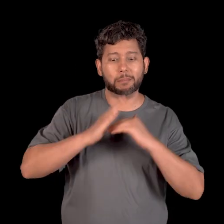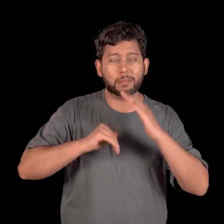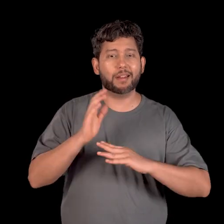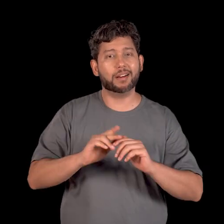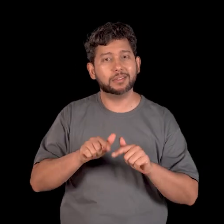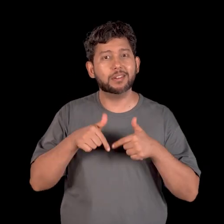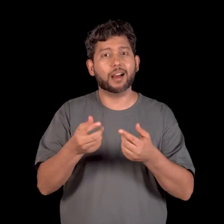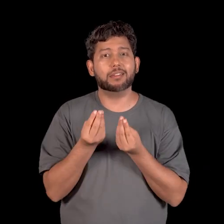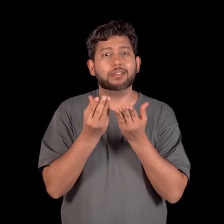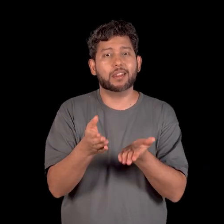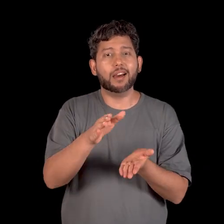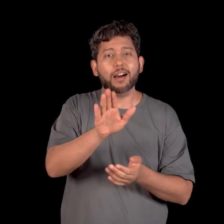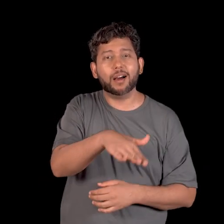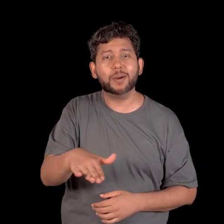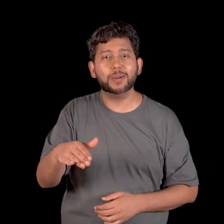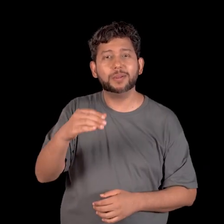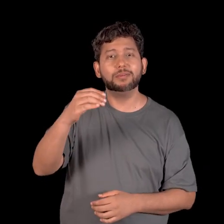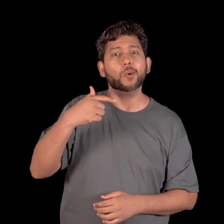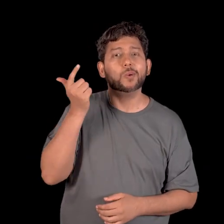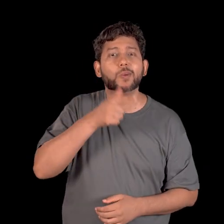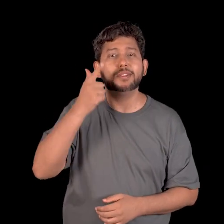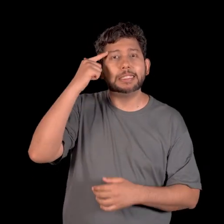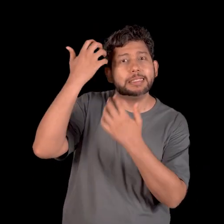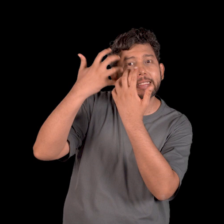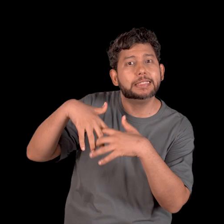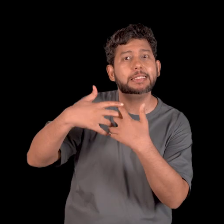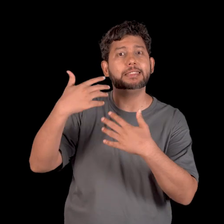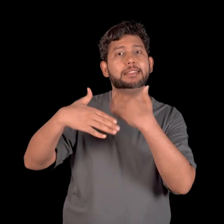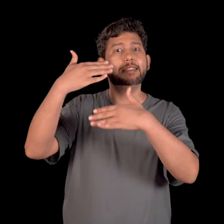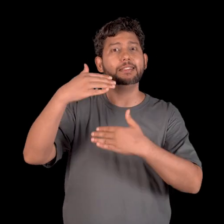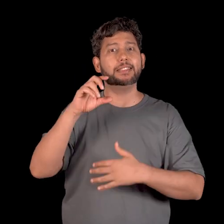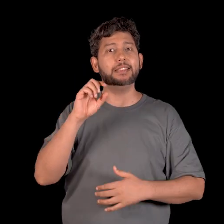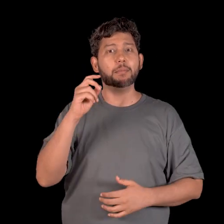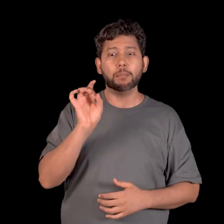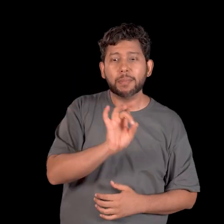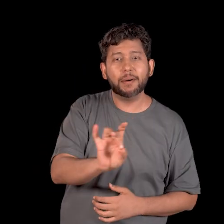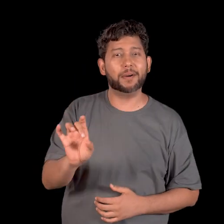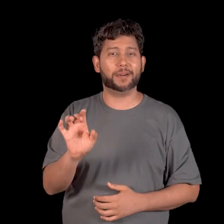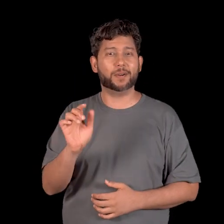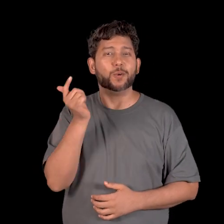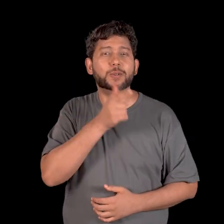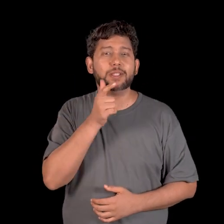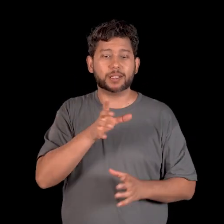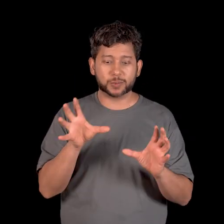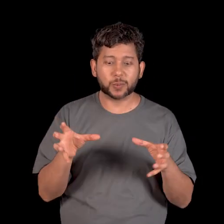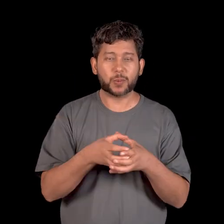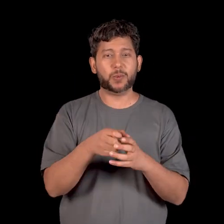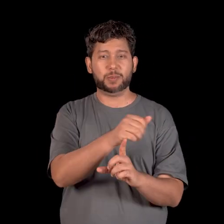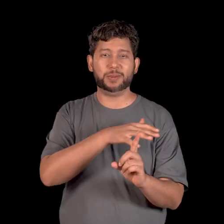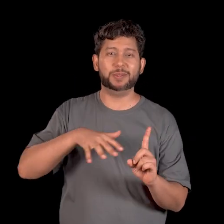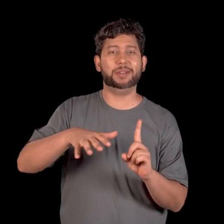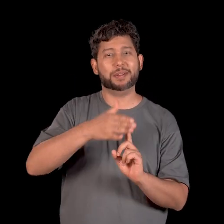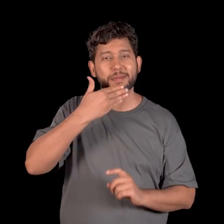e professores podem promover práticas que estimulem o pensamento reflexivo, buscando a construção pessoal dos alunos, fazendo frente